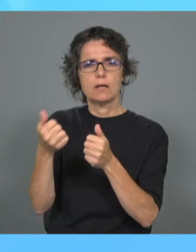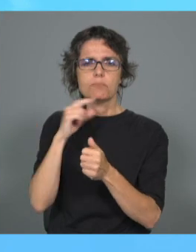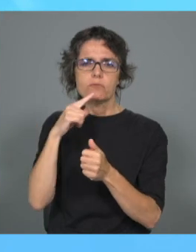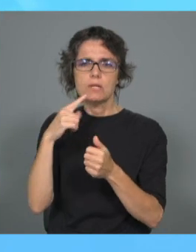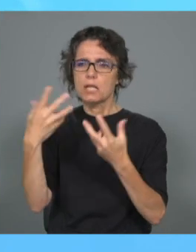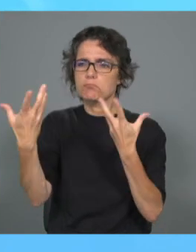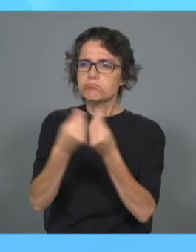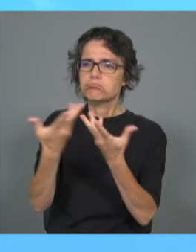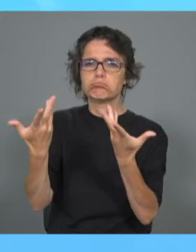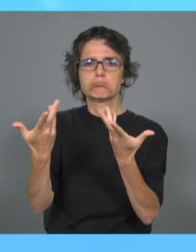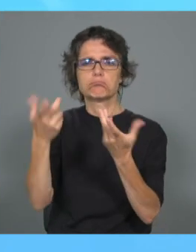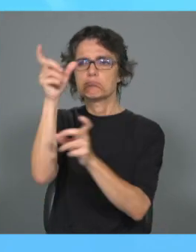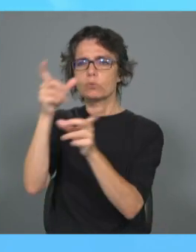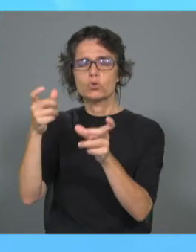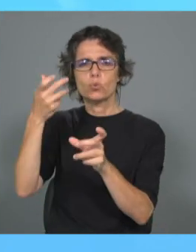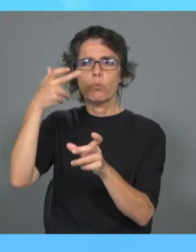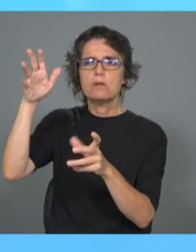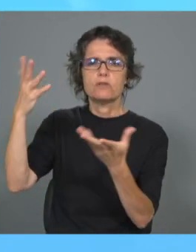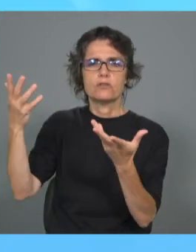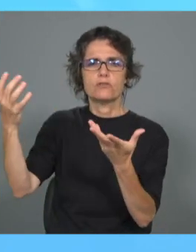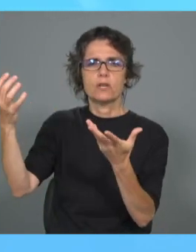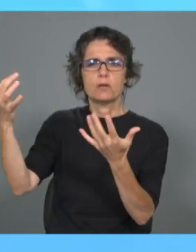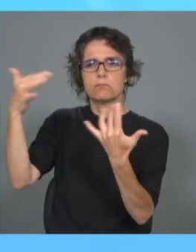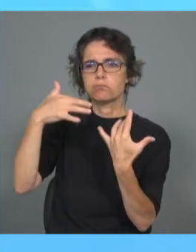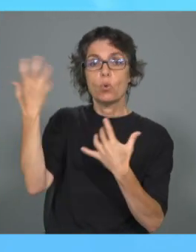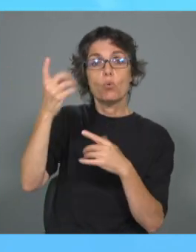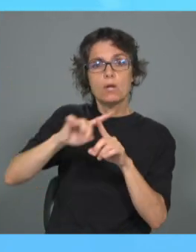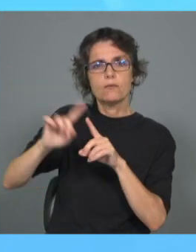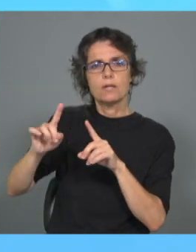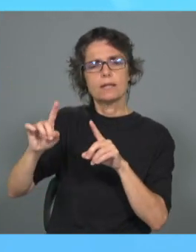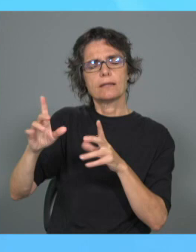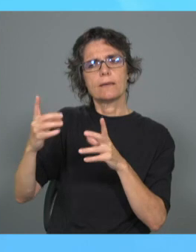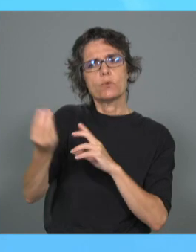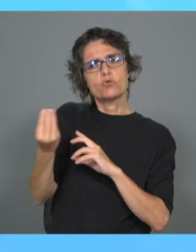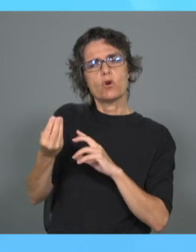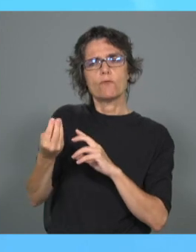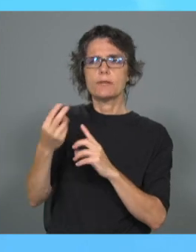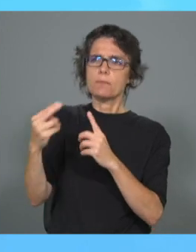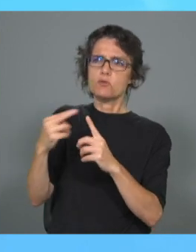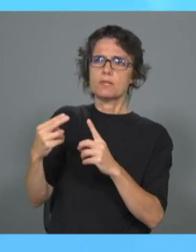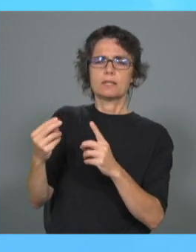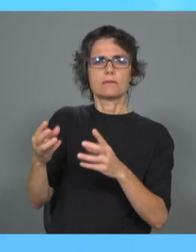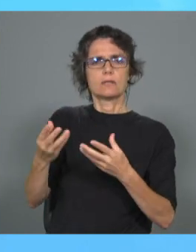gente pessoas vindas de diferentes contextos culturais. De alguma forma isto vai sendo trabalhado nas